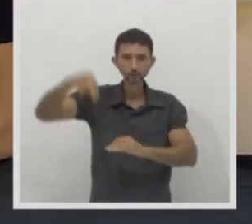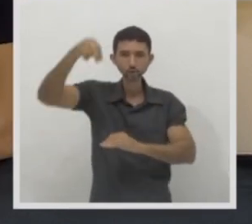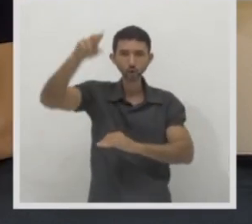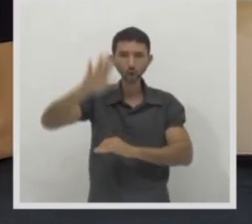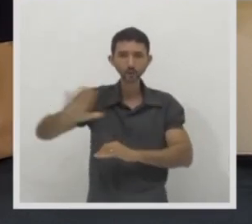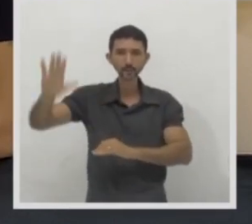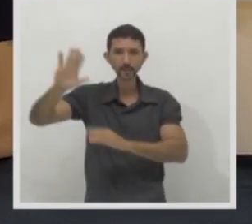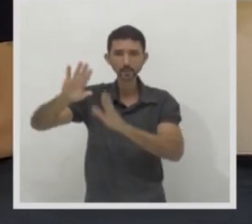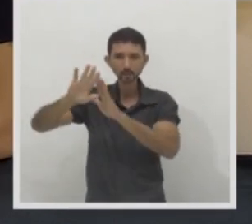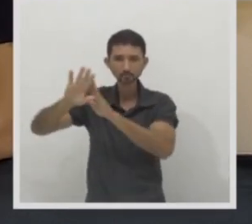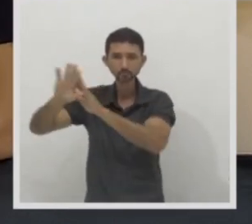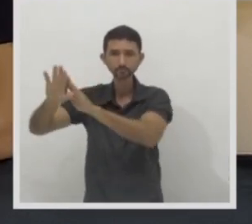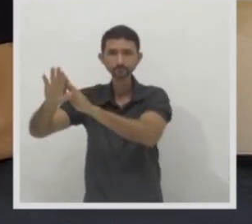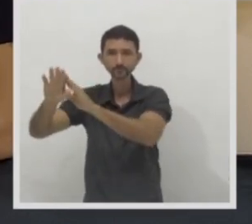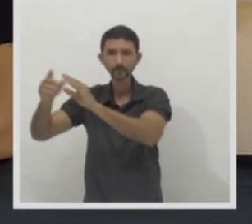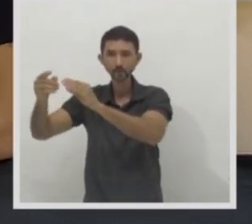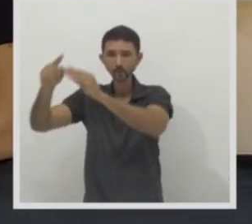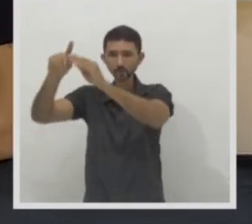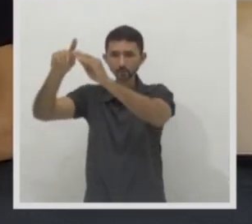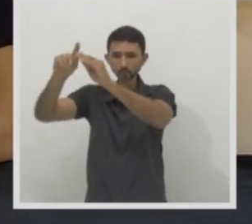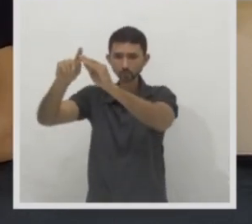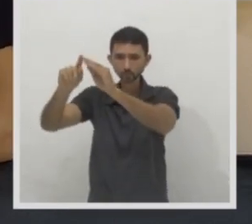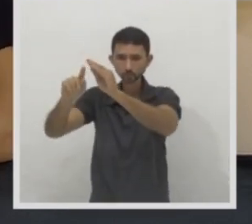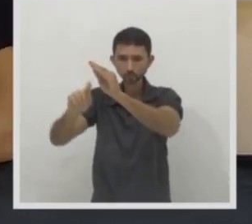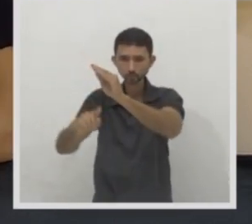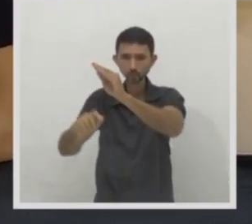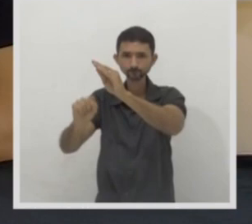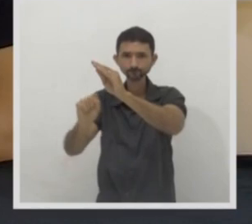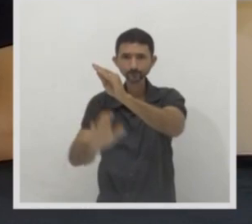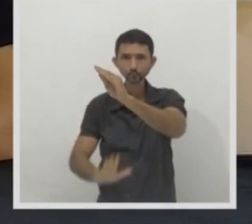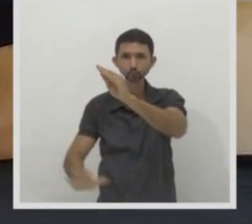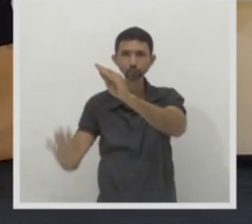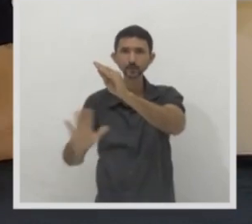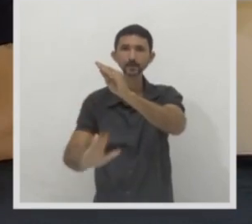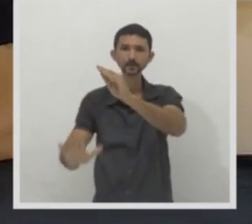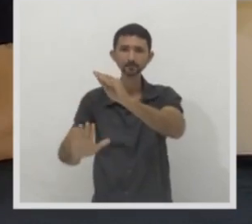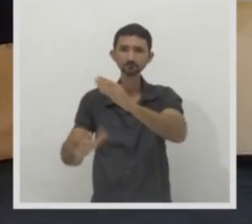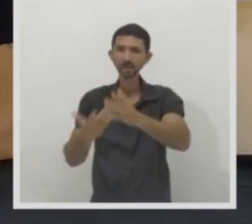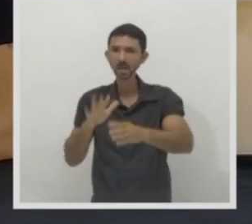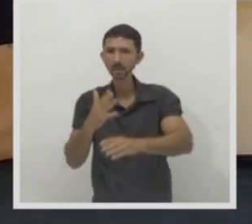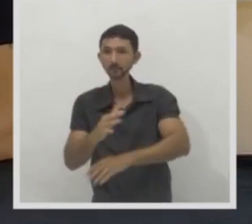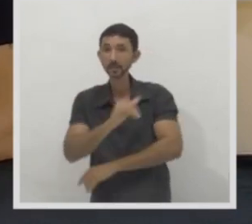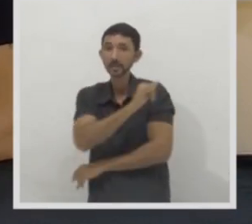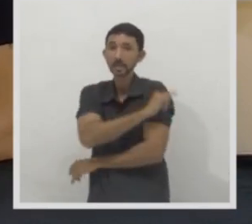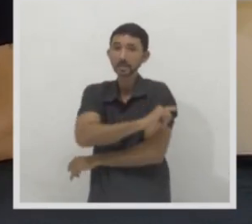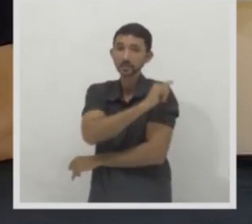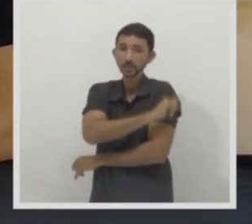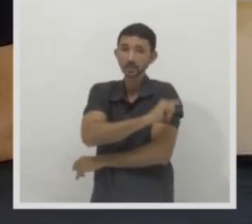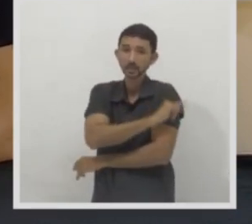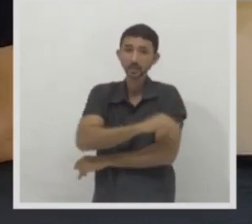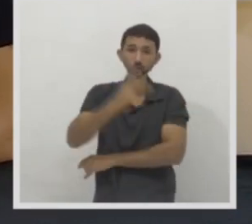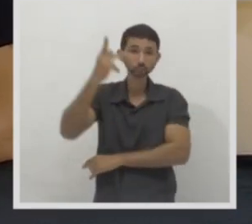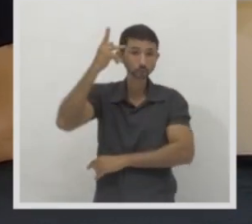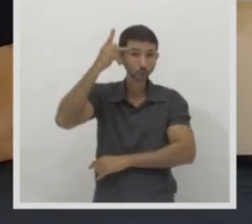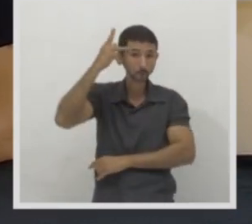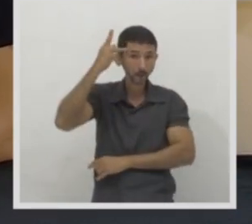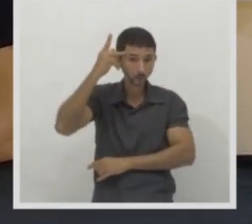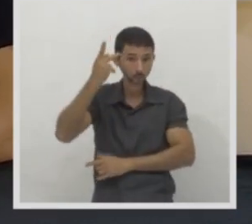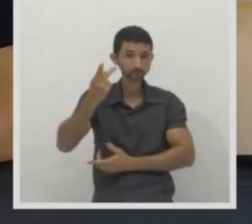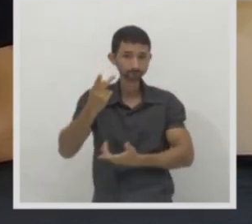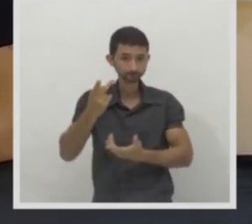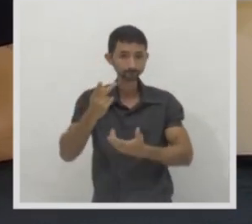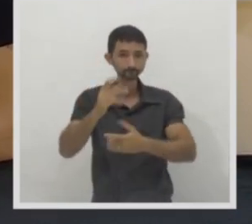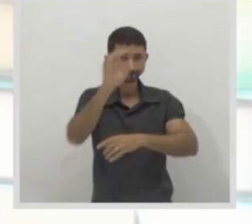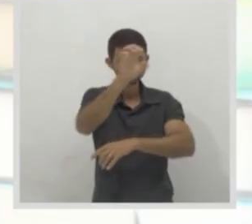Sudeste, mais precisamente para regiões de Rio de Janeiro e São Paulo, né? Ela também teve